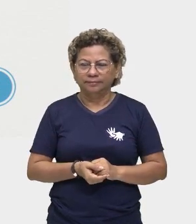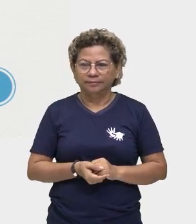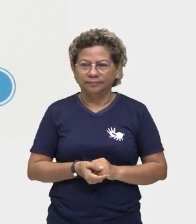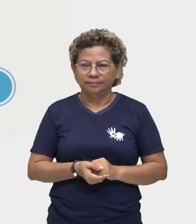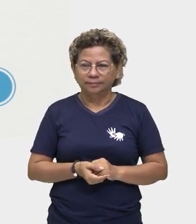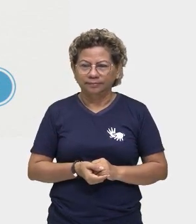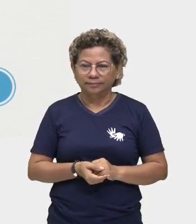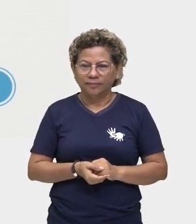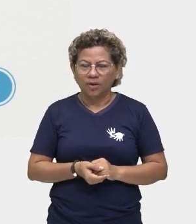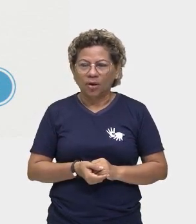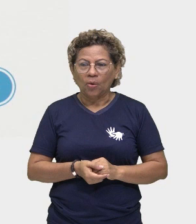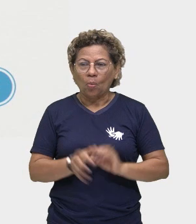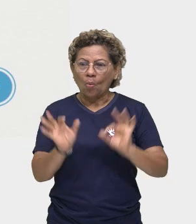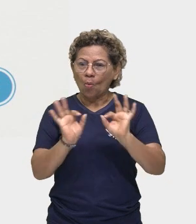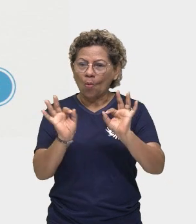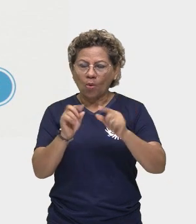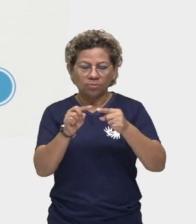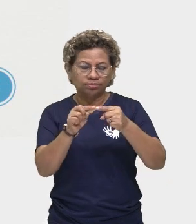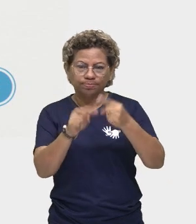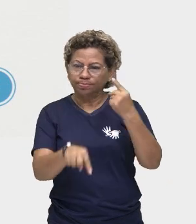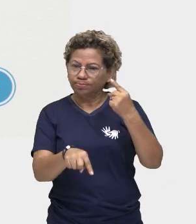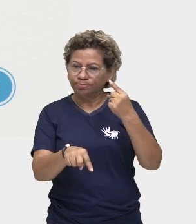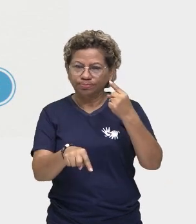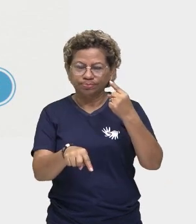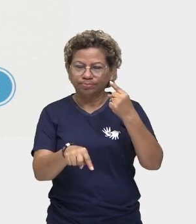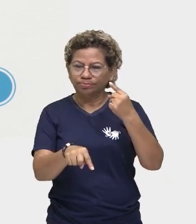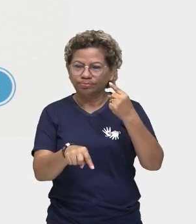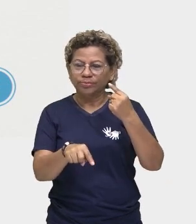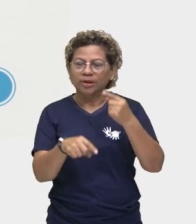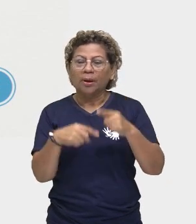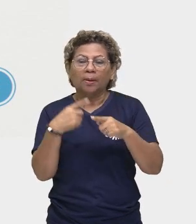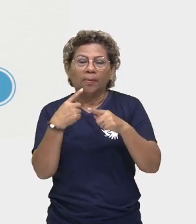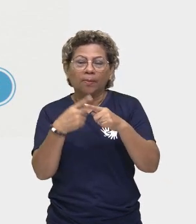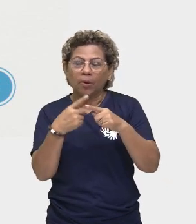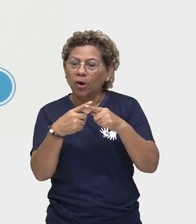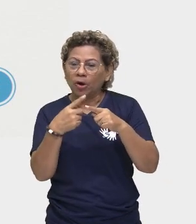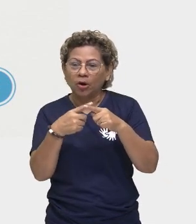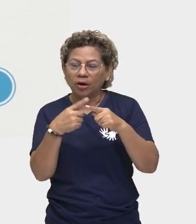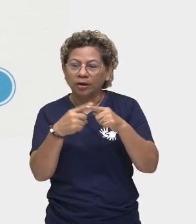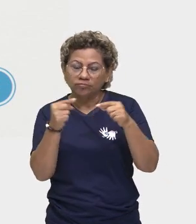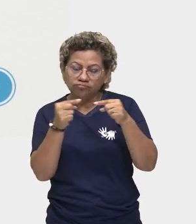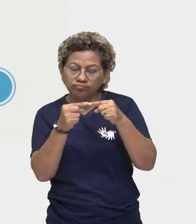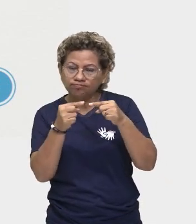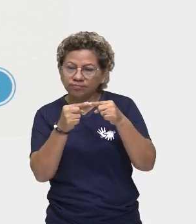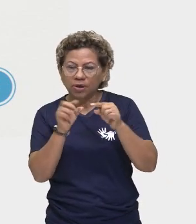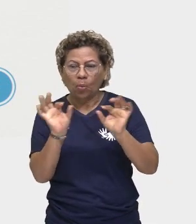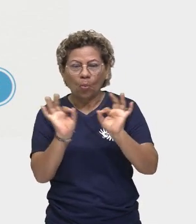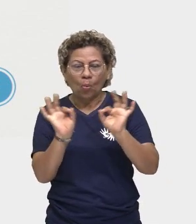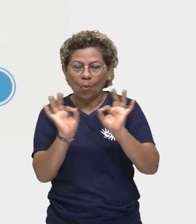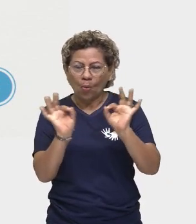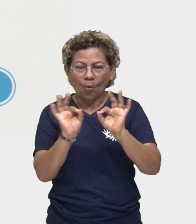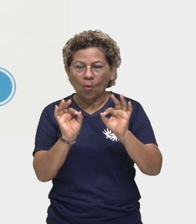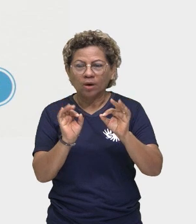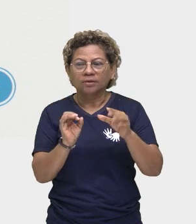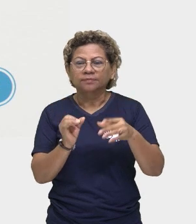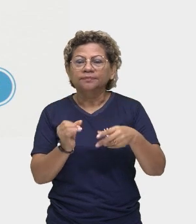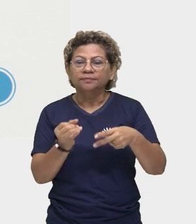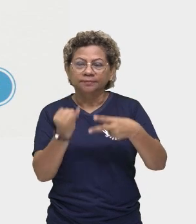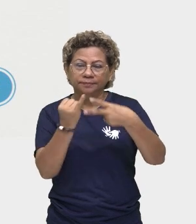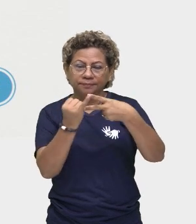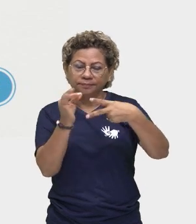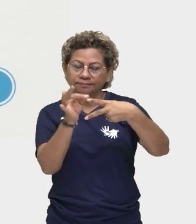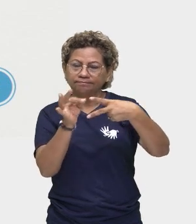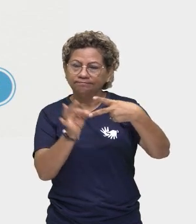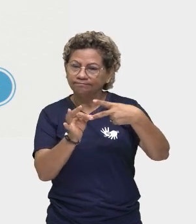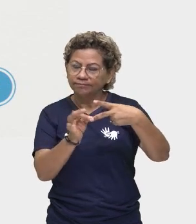não temos um polígono porque ele não se enquadra dentro da definição, né, que foi colocado, ó, por